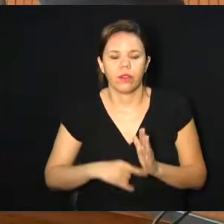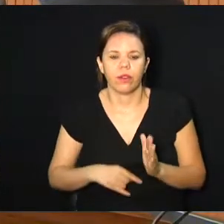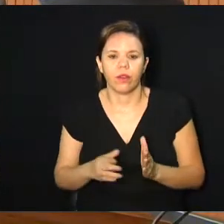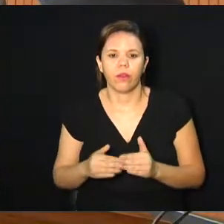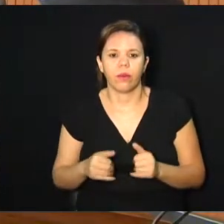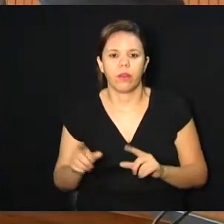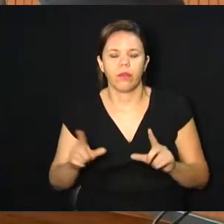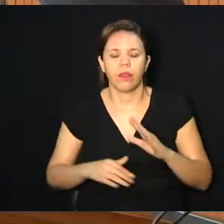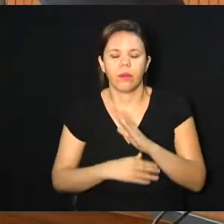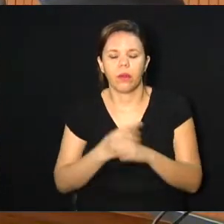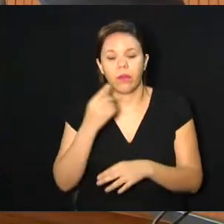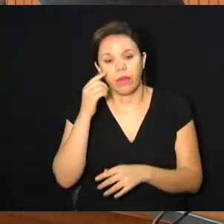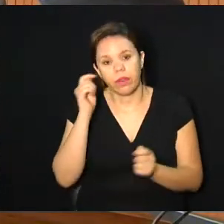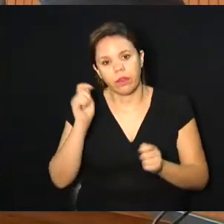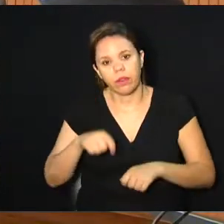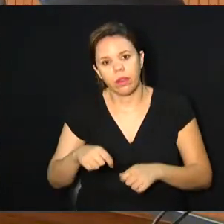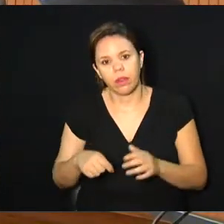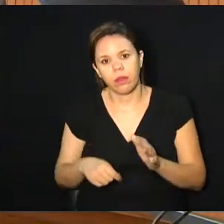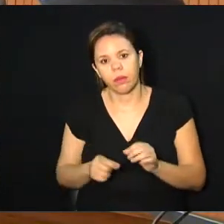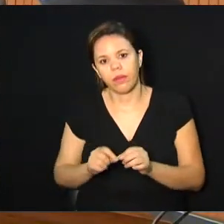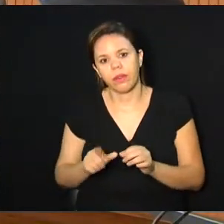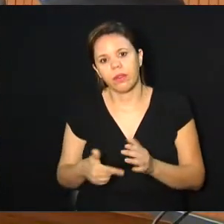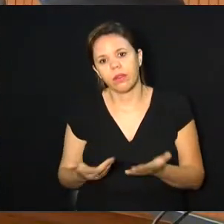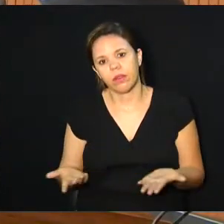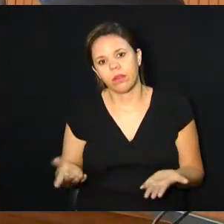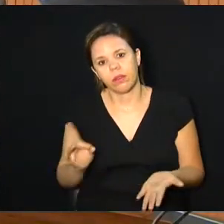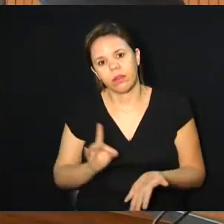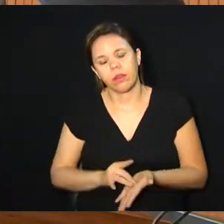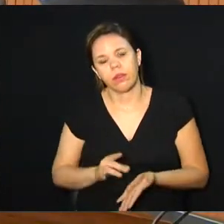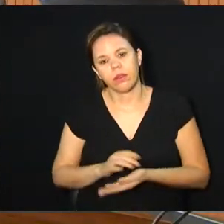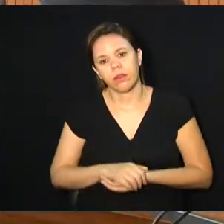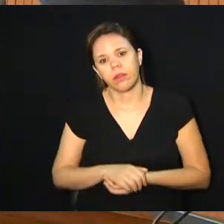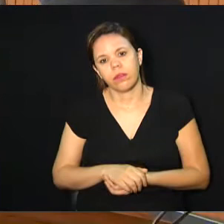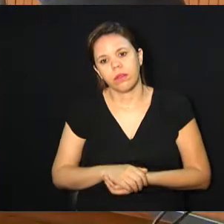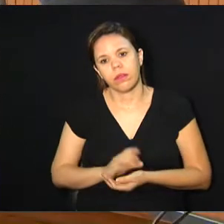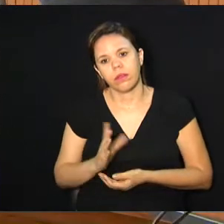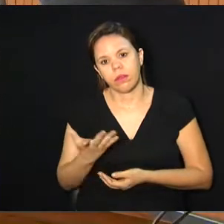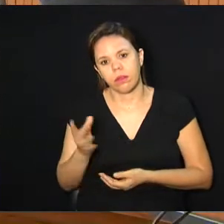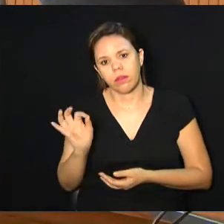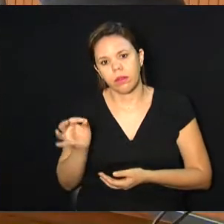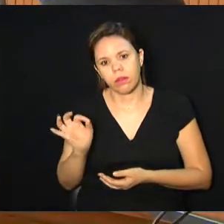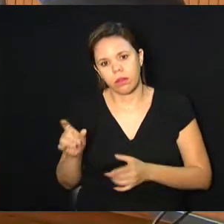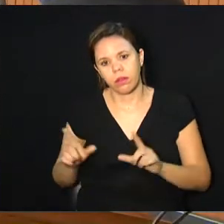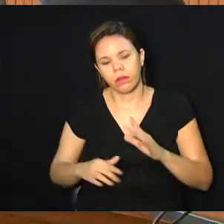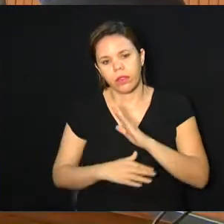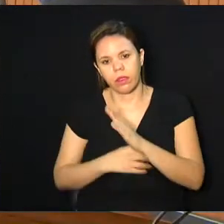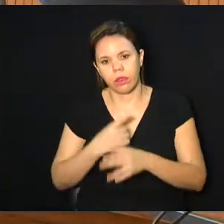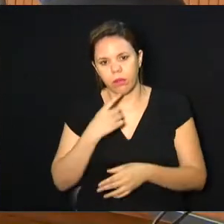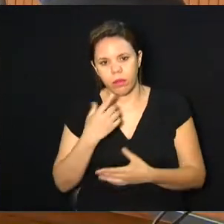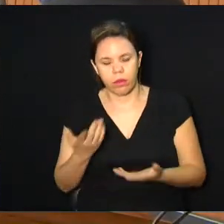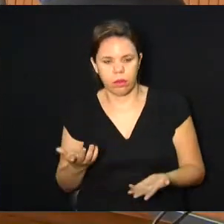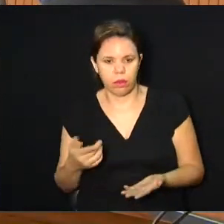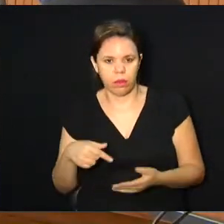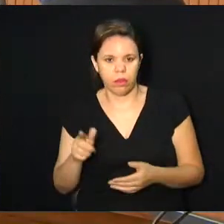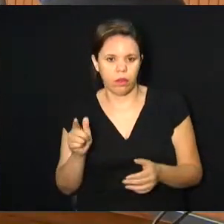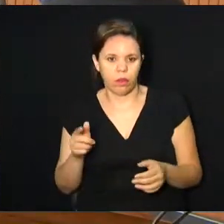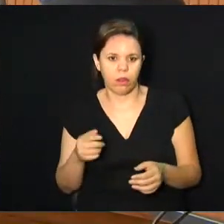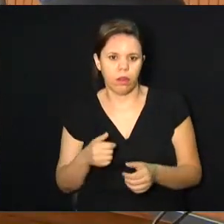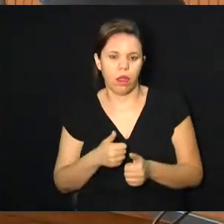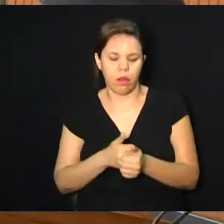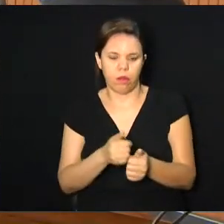TV Câmara e vejo a possibilidade. Existindo a possibilidade, com certeza a TV Câmara irá cobrir